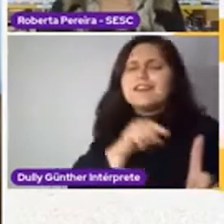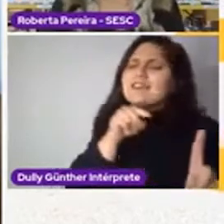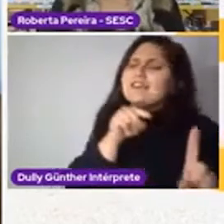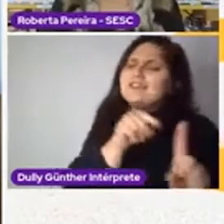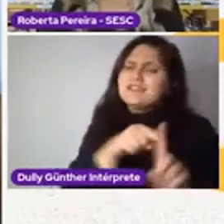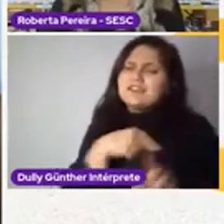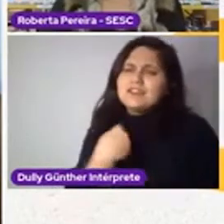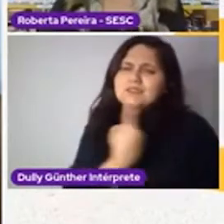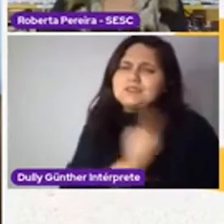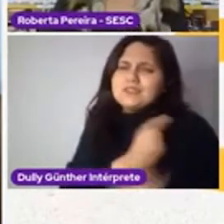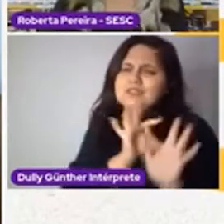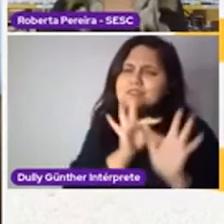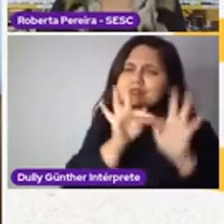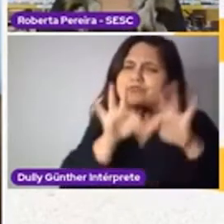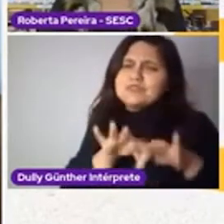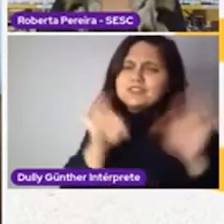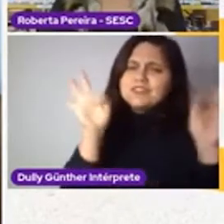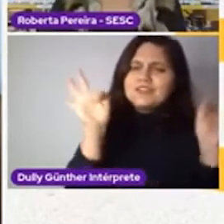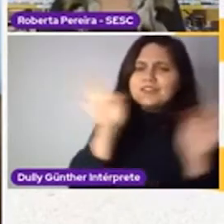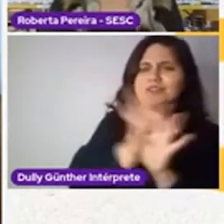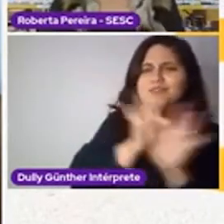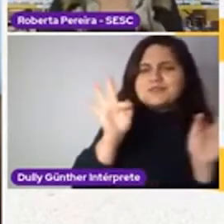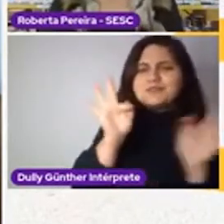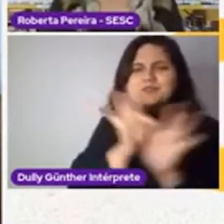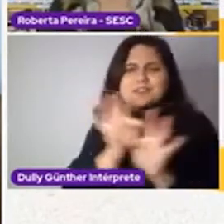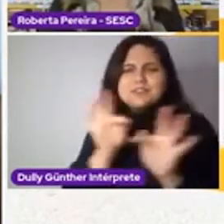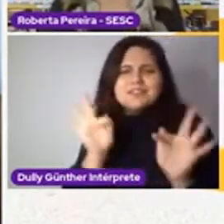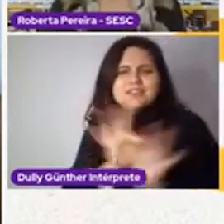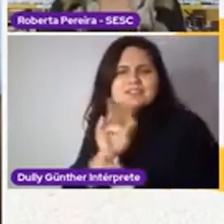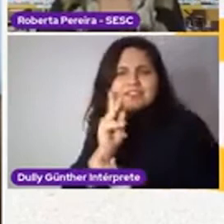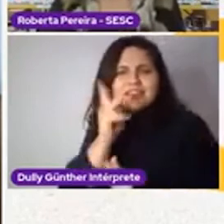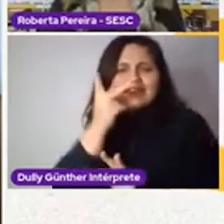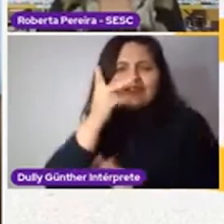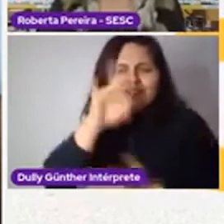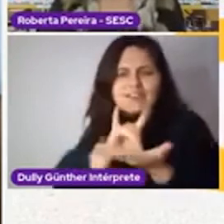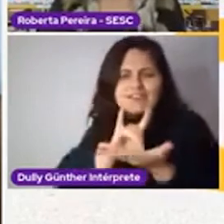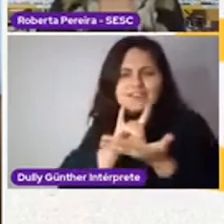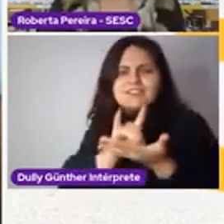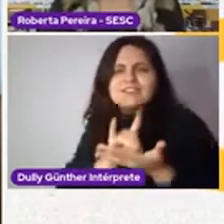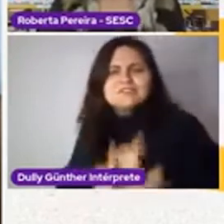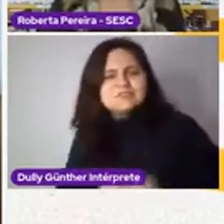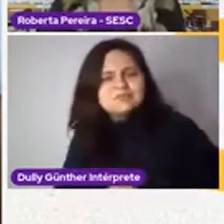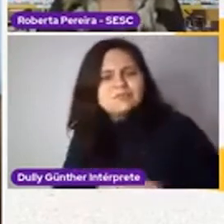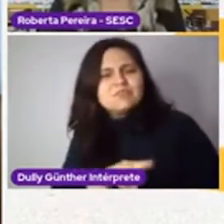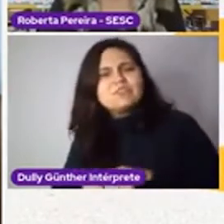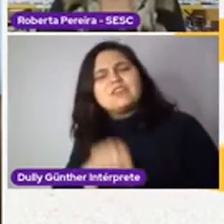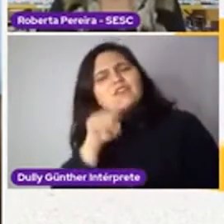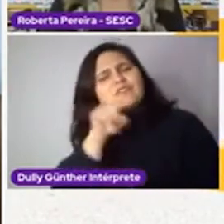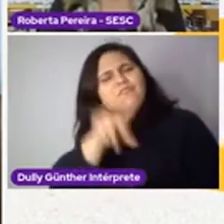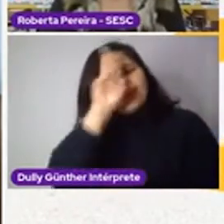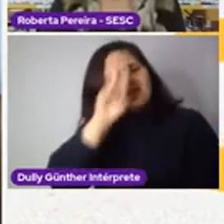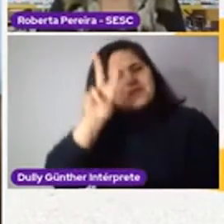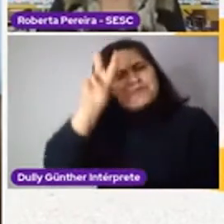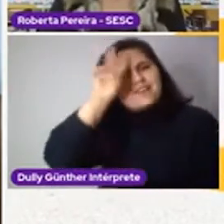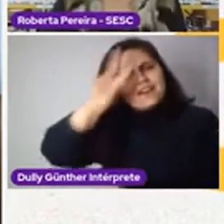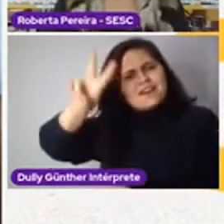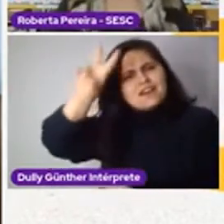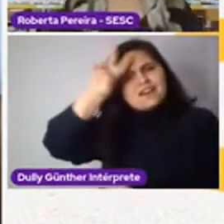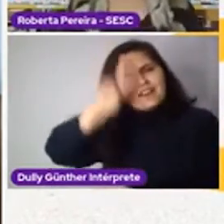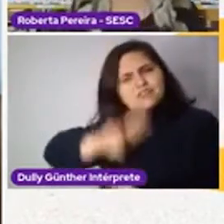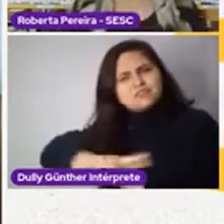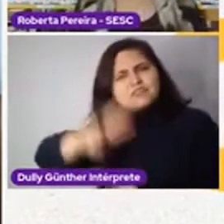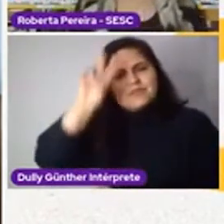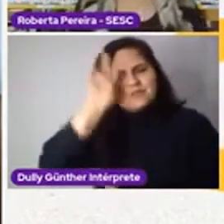Lembrar é o nosso final feliz. Você vai